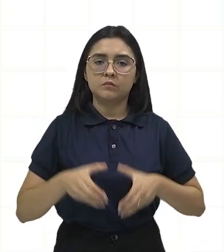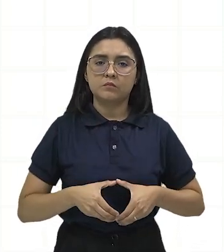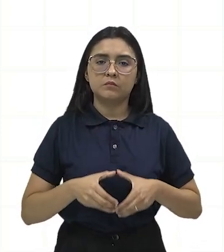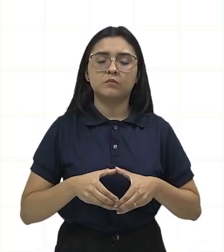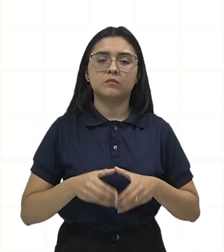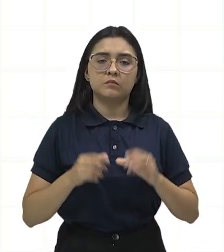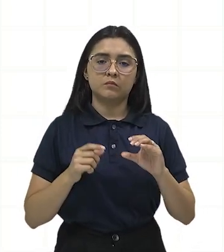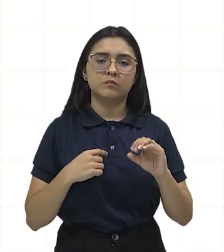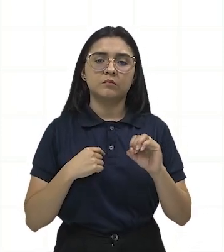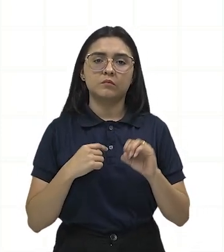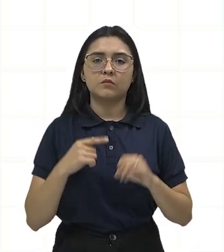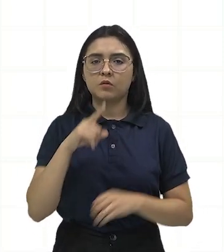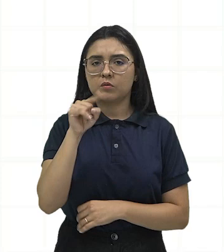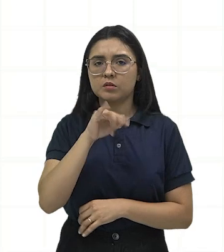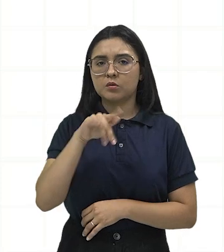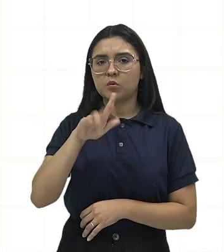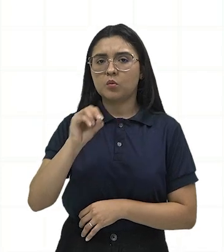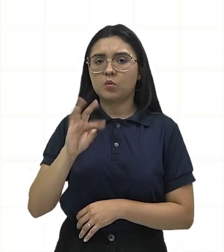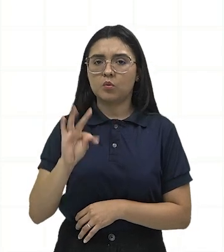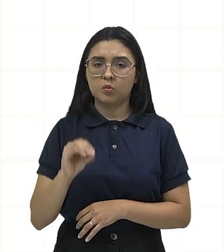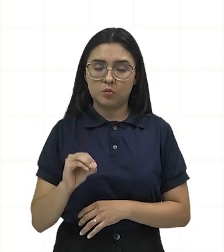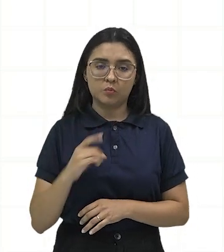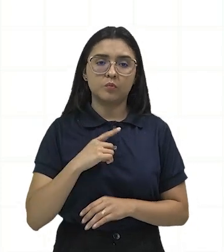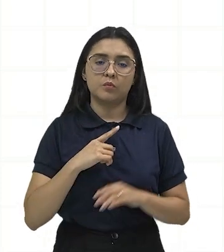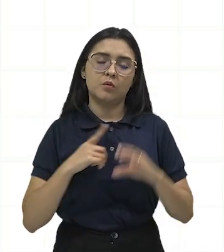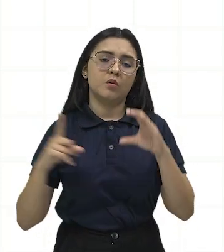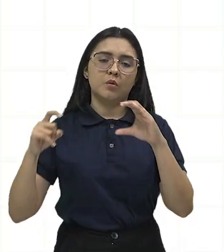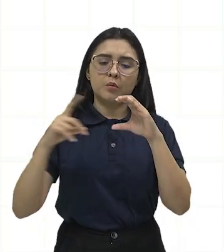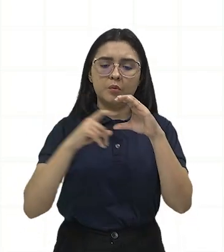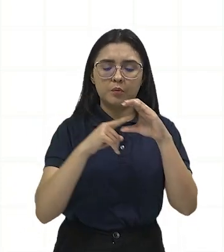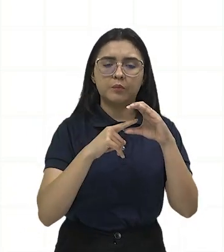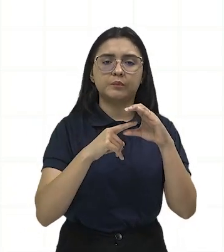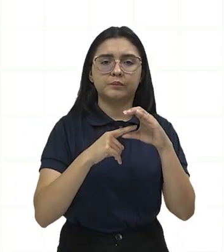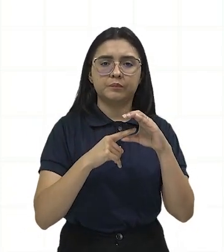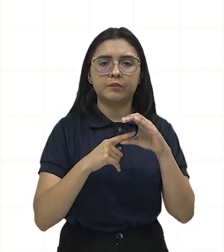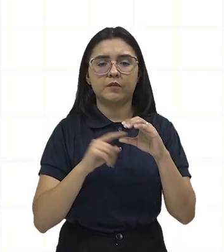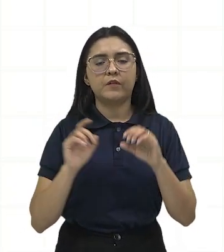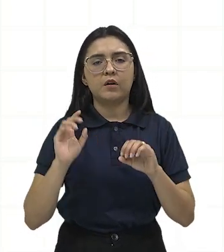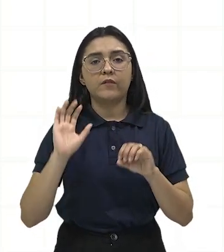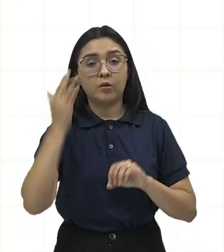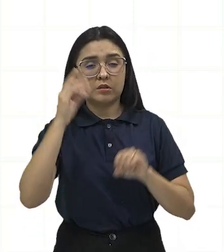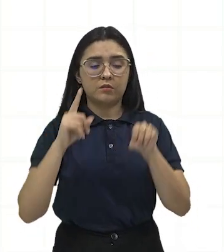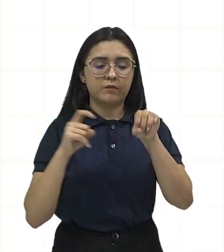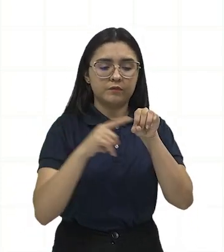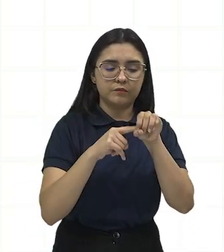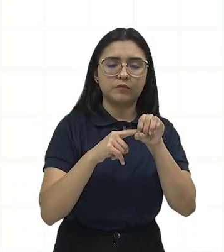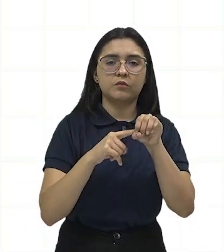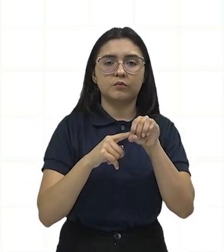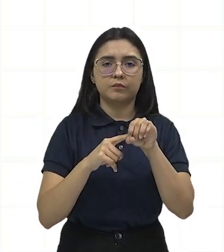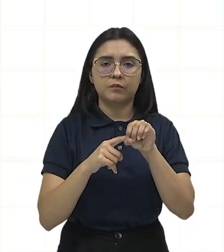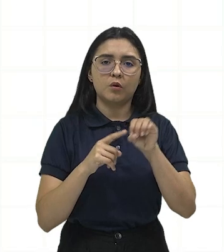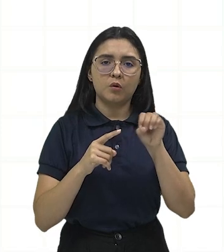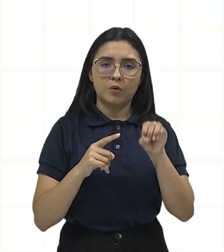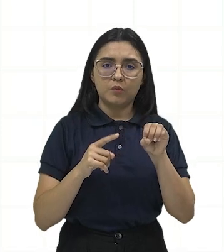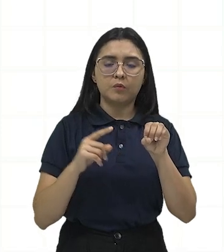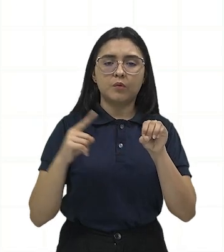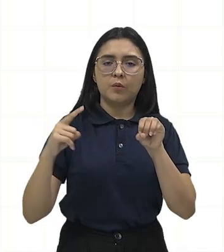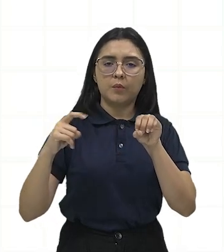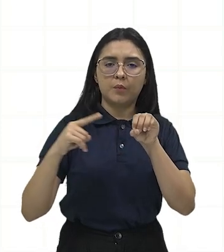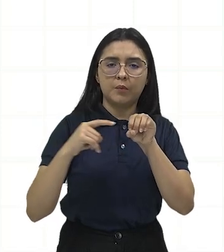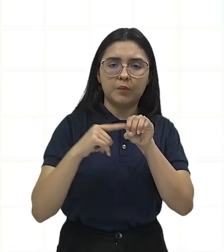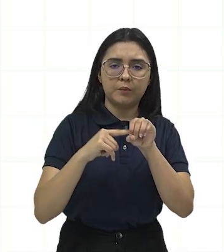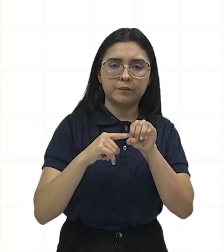Em divisão celular vai se fixar, quer dizer, aquela fecundação que aconteceu entre óvulo e